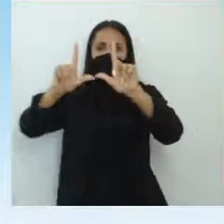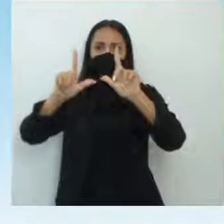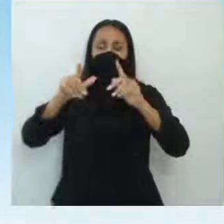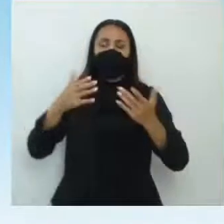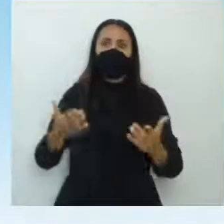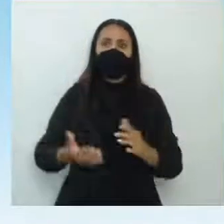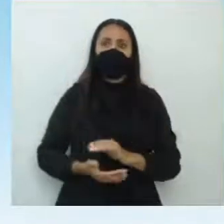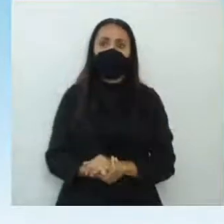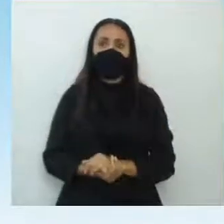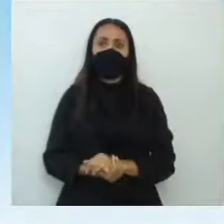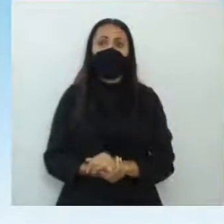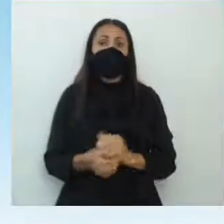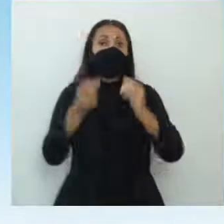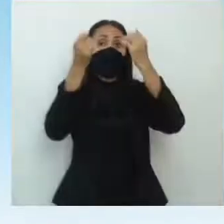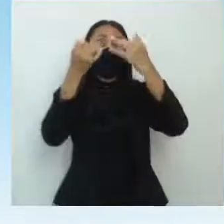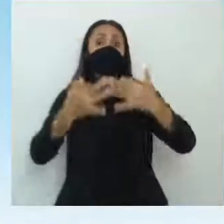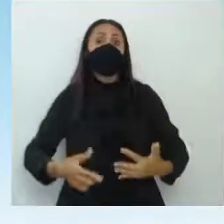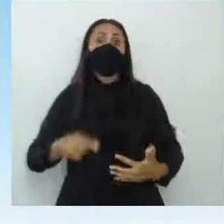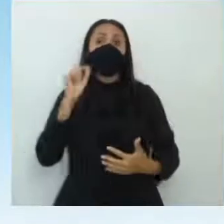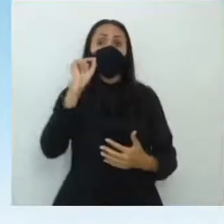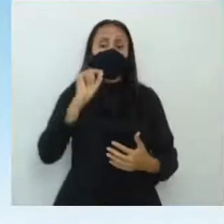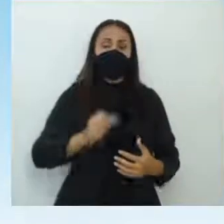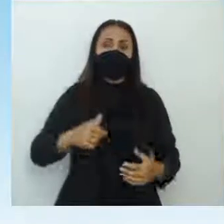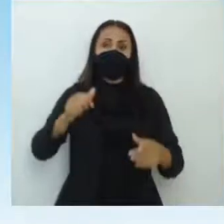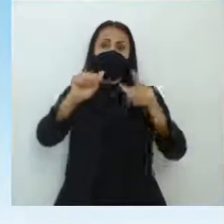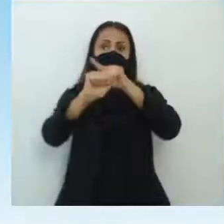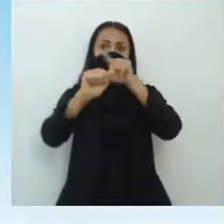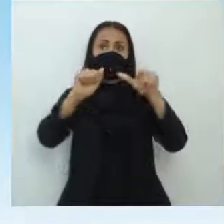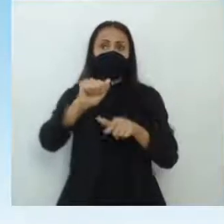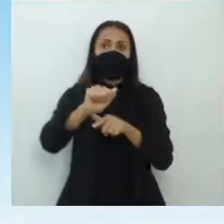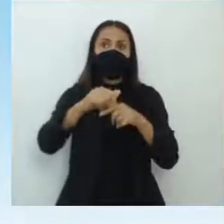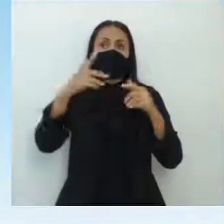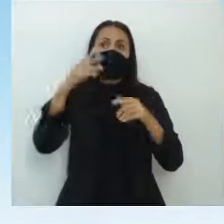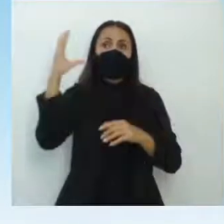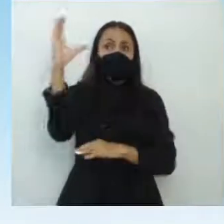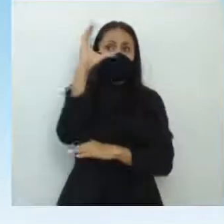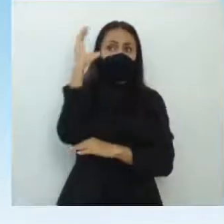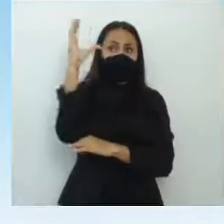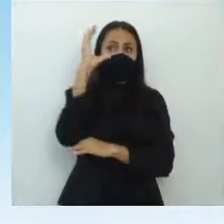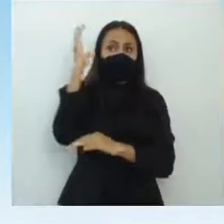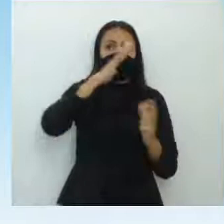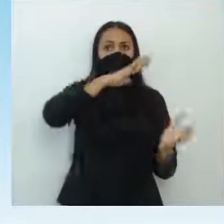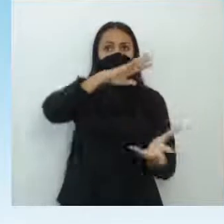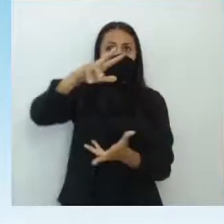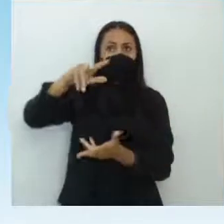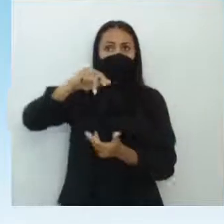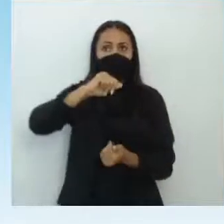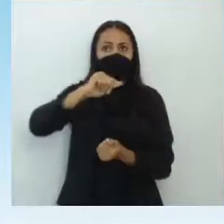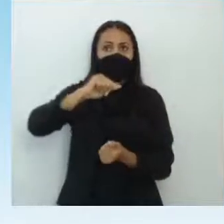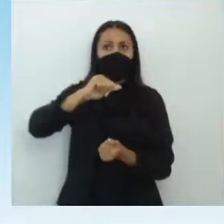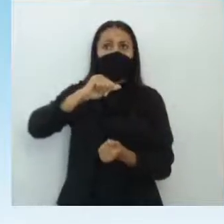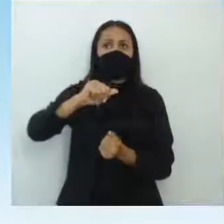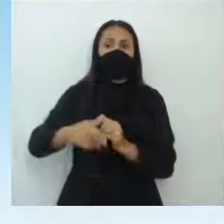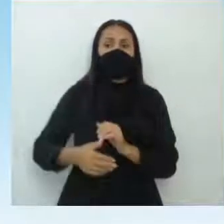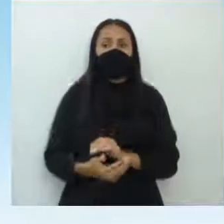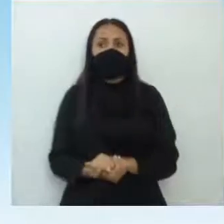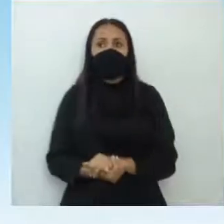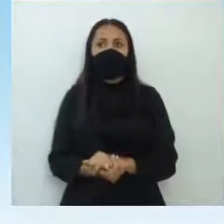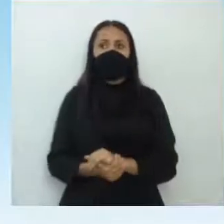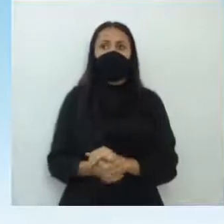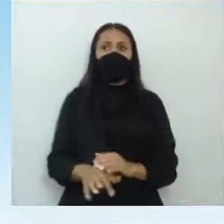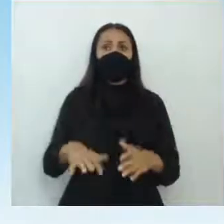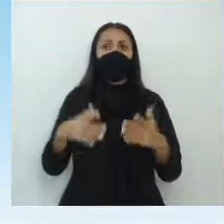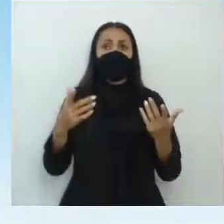que: letra A, os regimes que são climáticos da Terra, eles são desprovidos